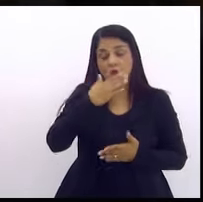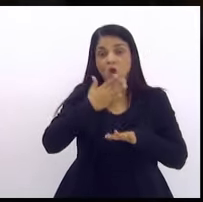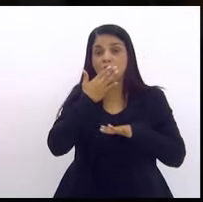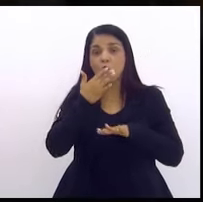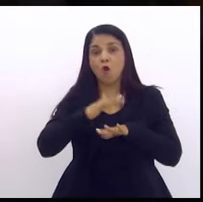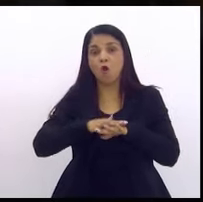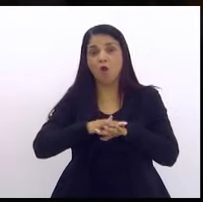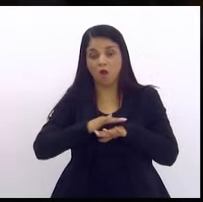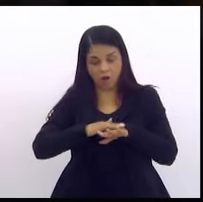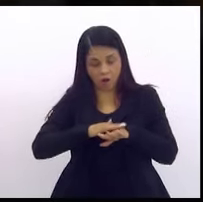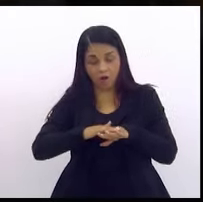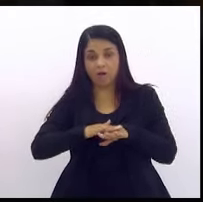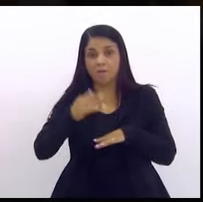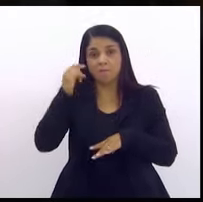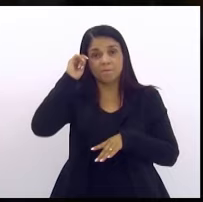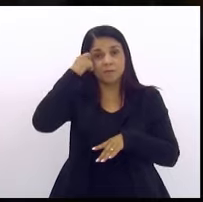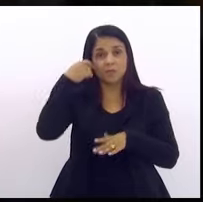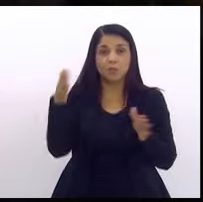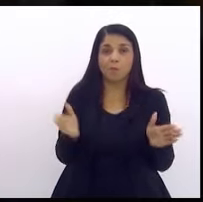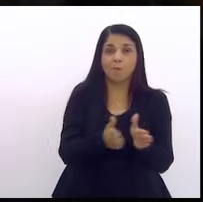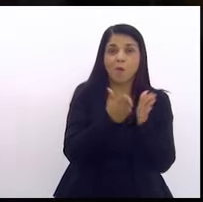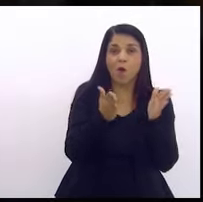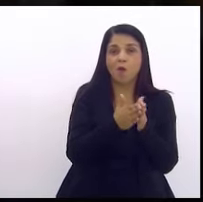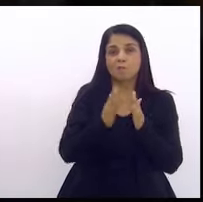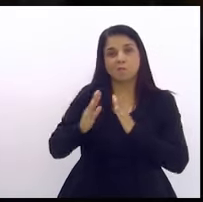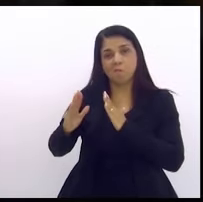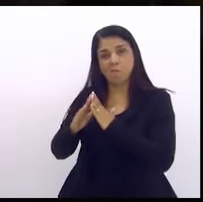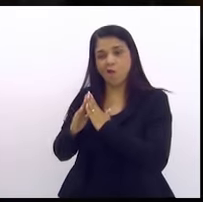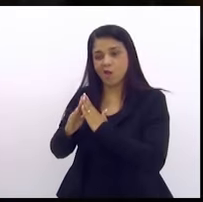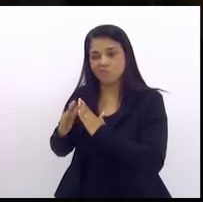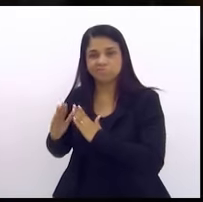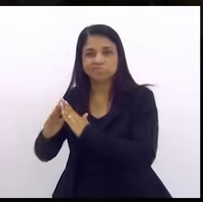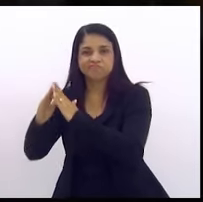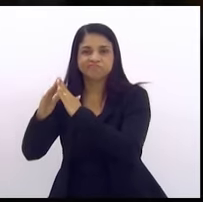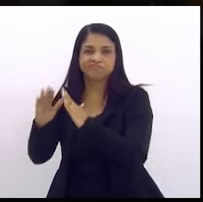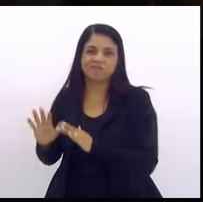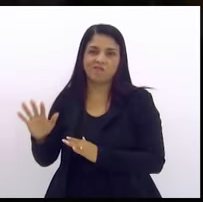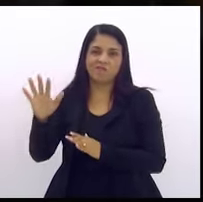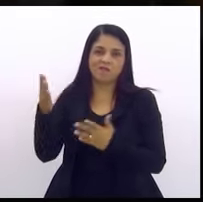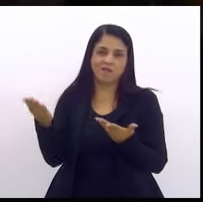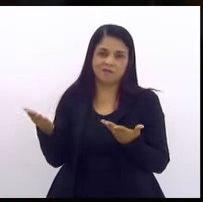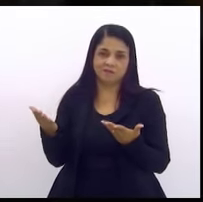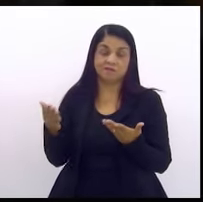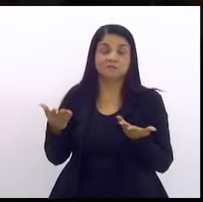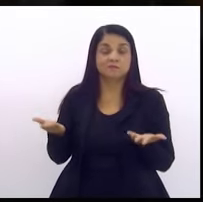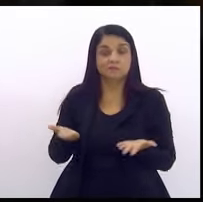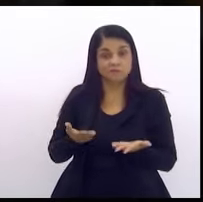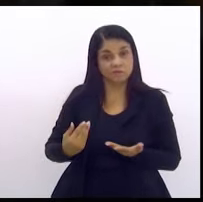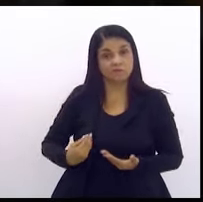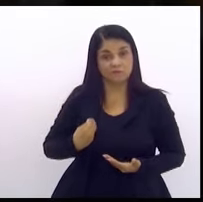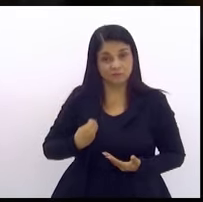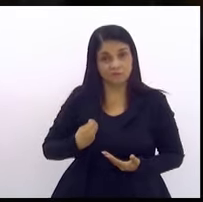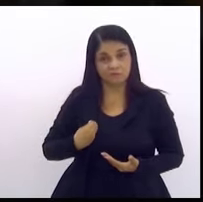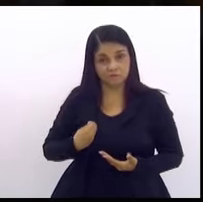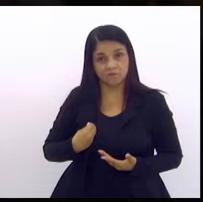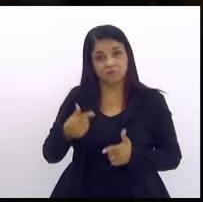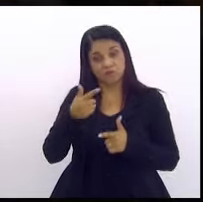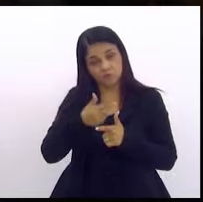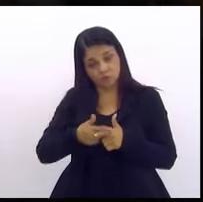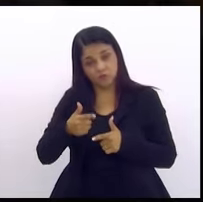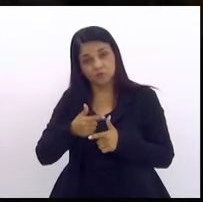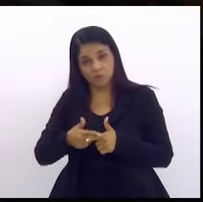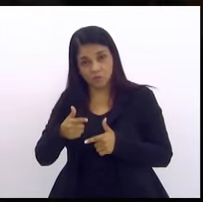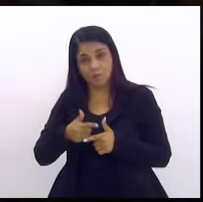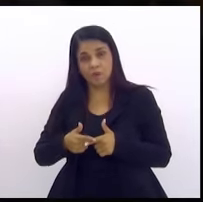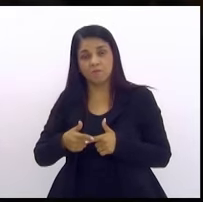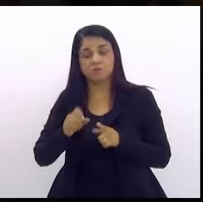é pobre, porque mora na favela e na periferia. Então, a gente vive ainda hoje os reflexos de toda